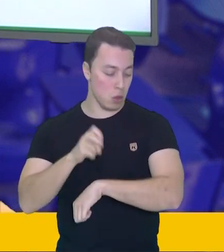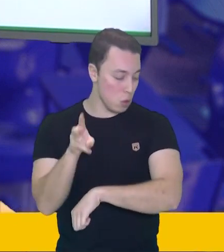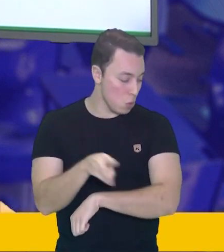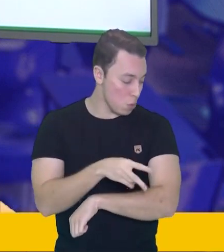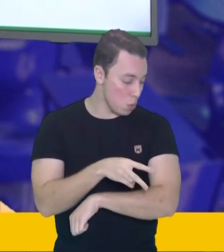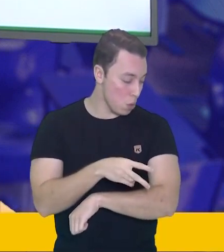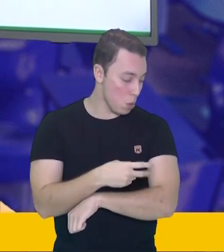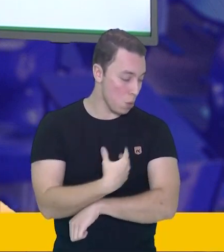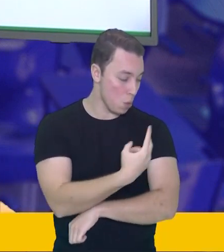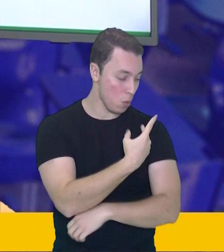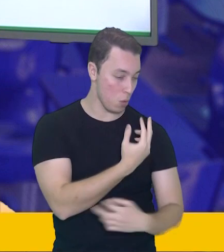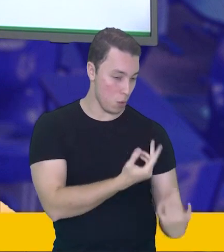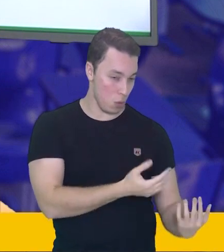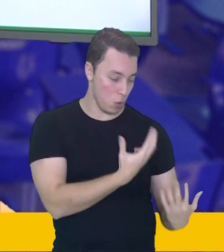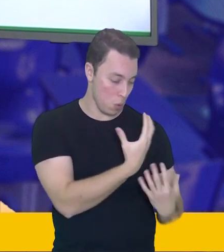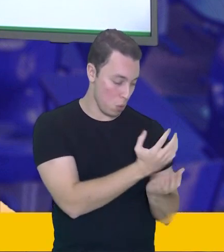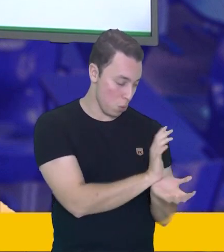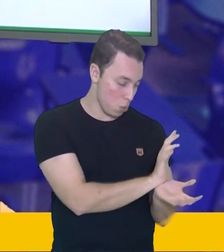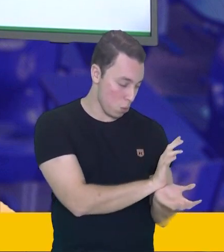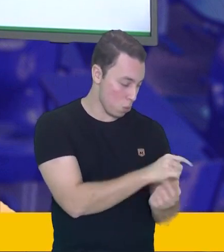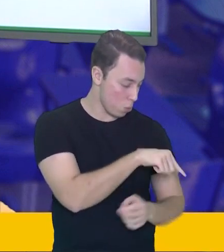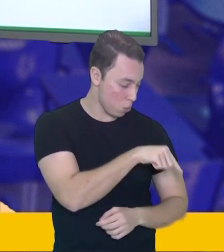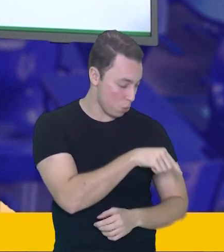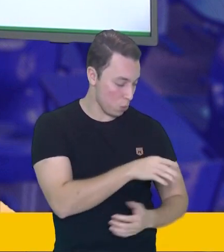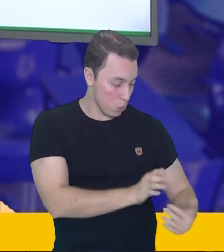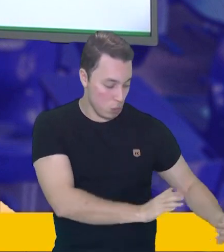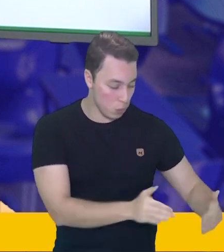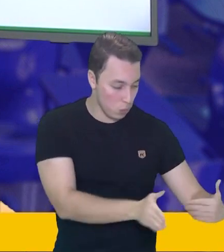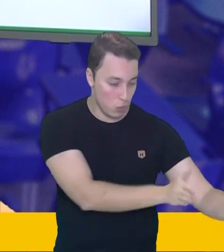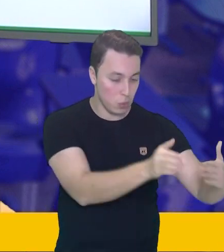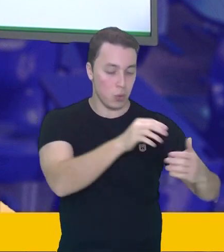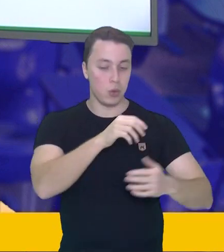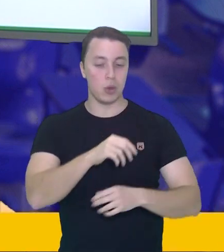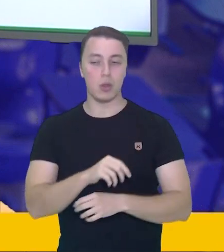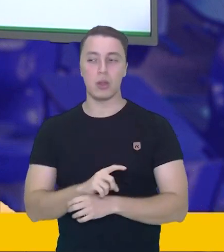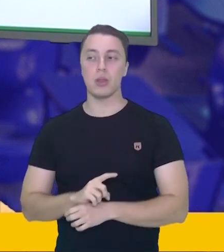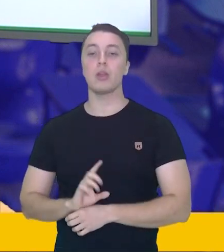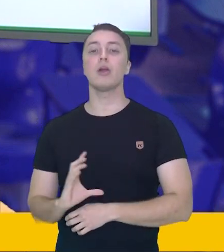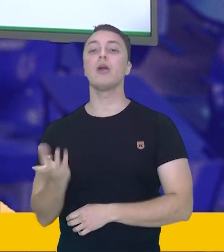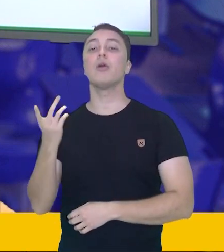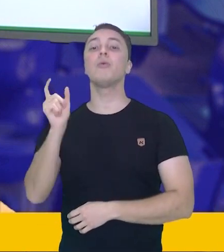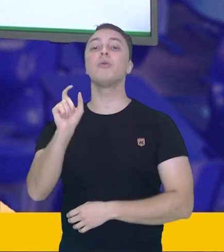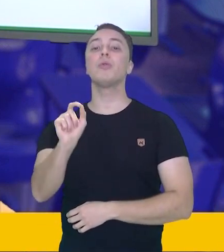própria imagem na água. Em seguida, o que aconteceu na fábula?